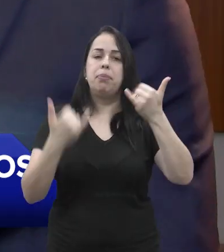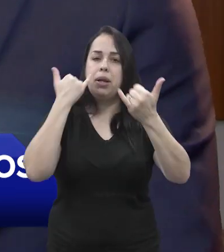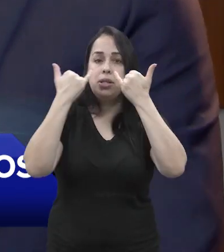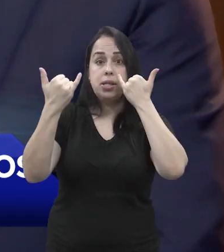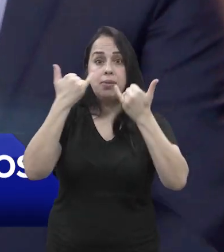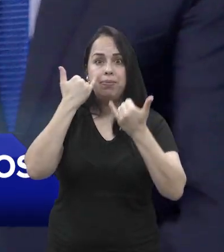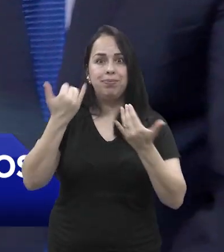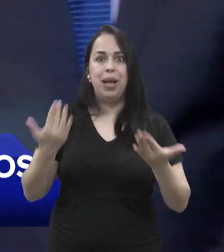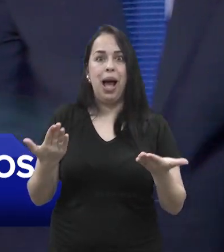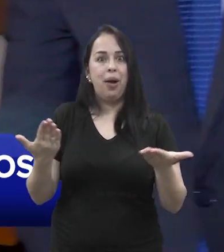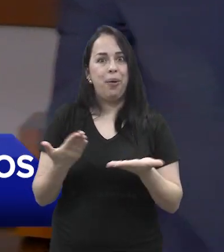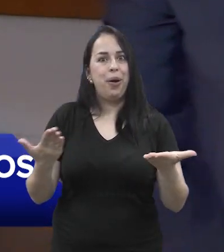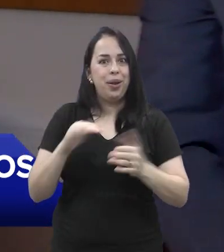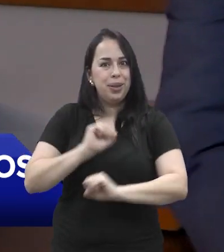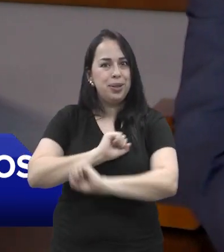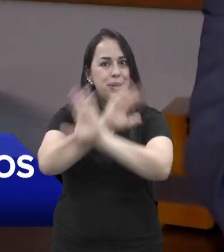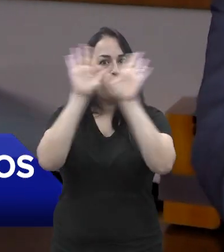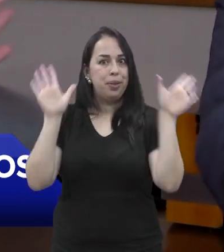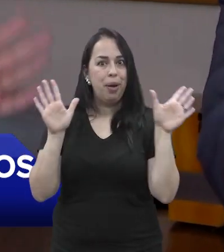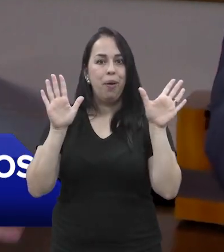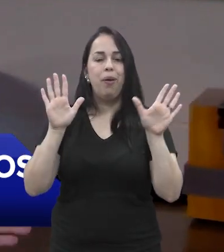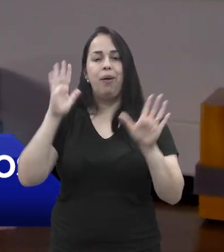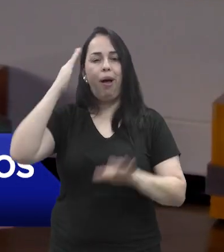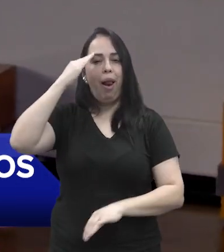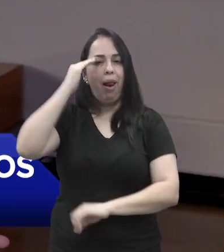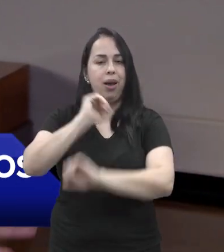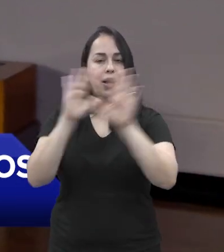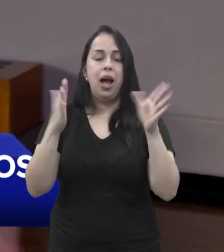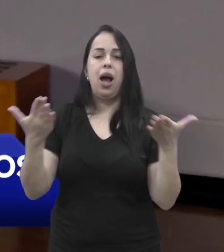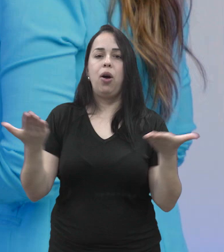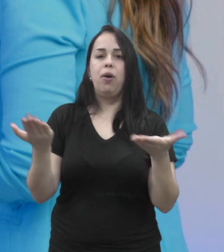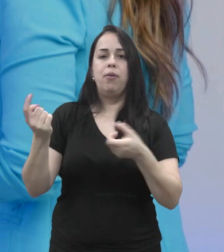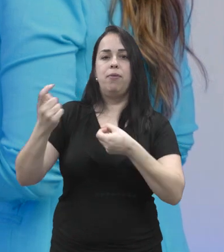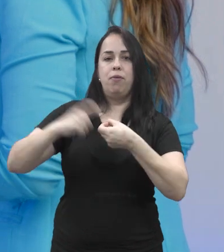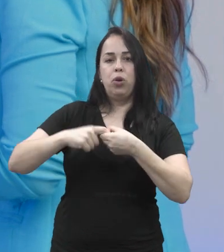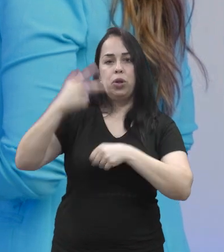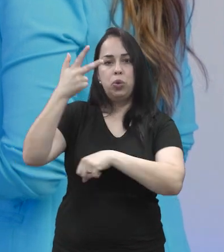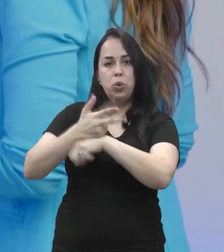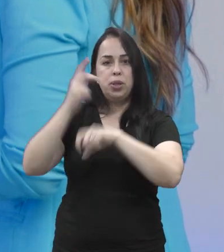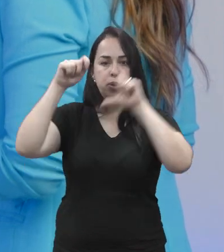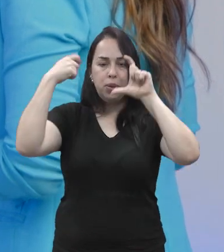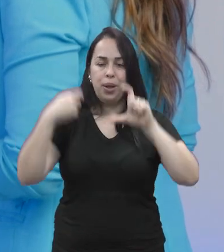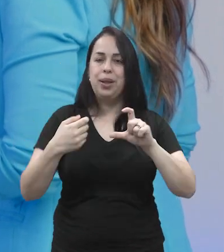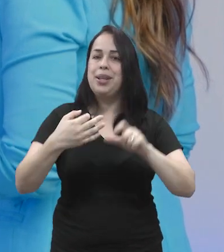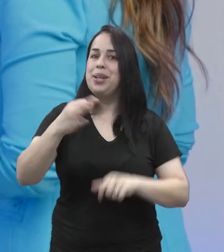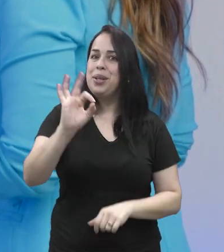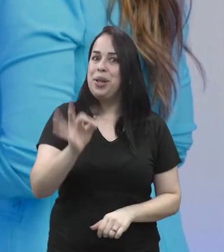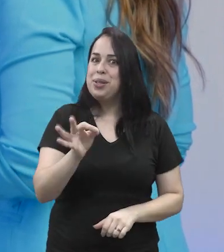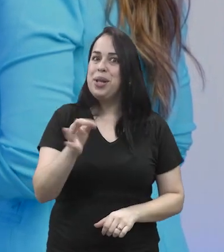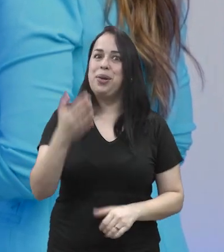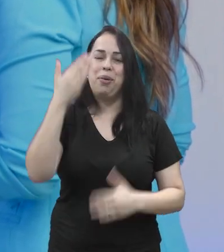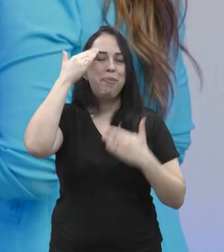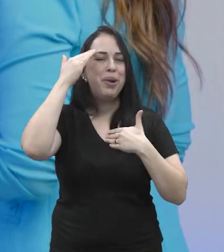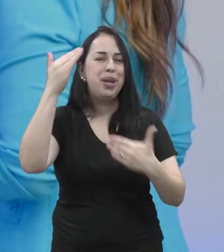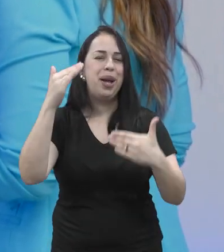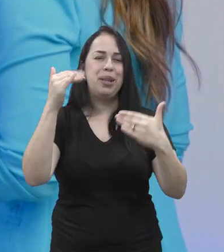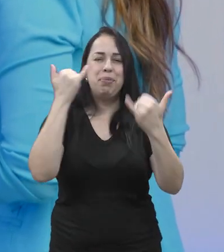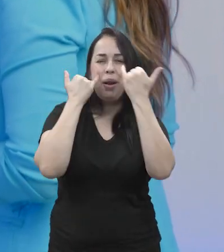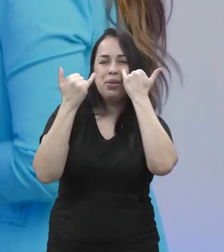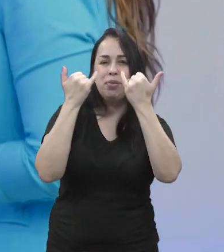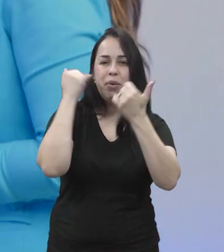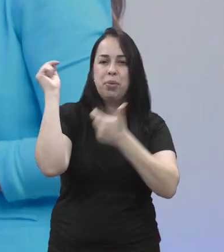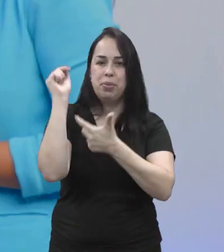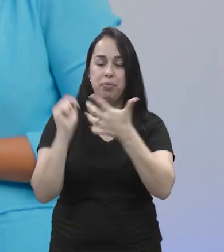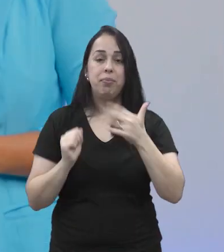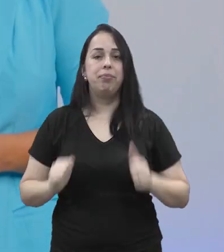isso, muito obrigada. Ficou mais fácil de entender com essas dicas do Dr. Navarro e eu volto com você no estúdio. Tá certo, Ana. Muito obrigada,